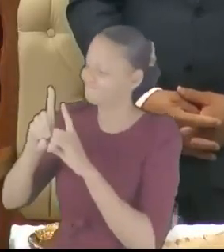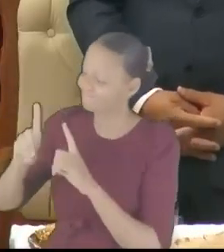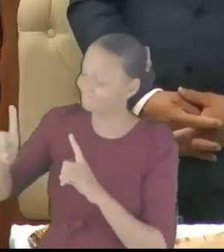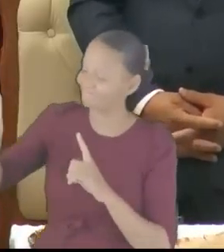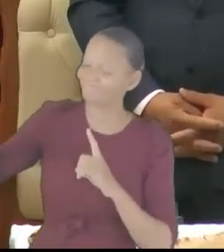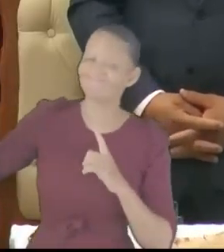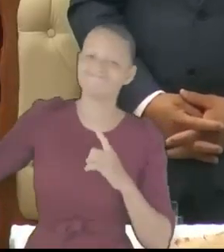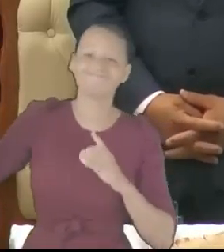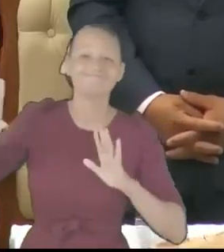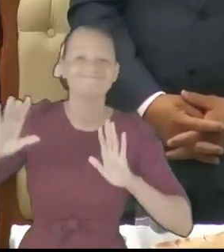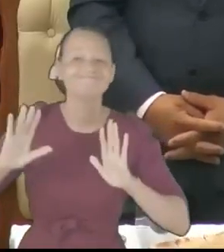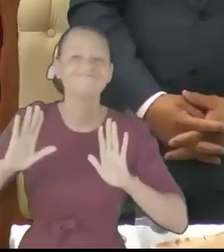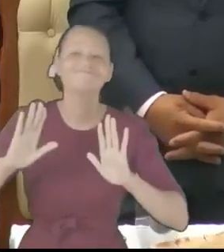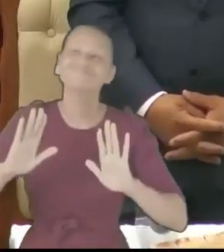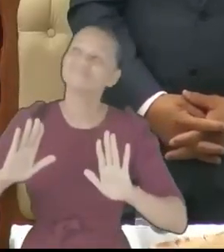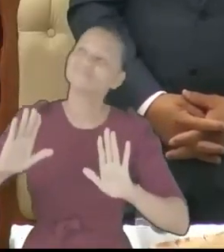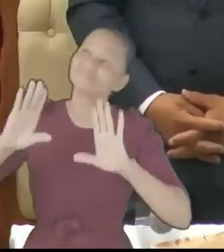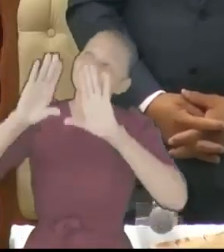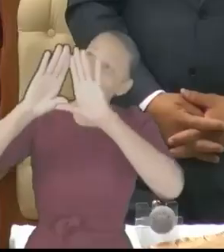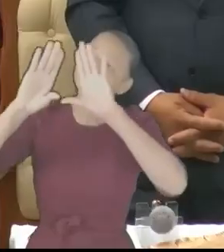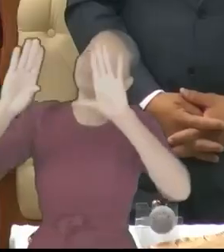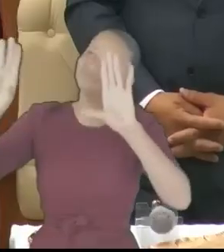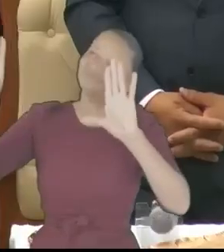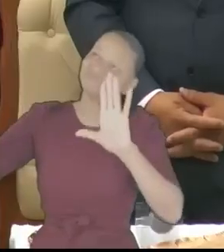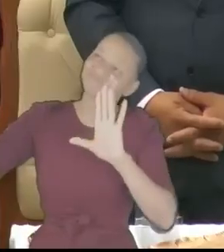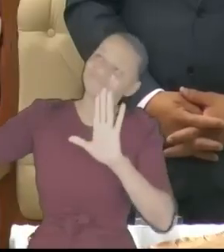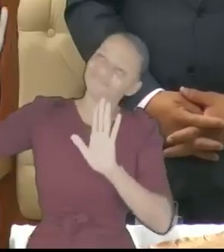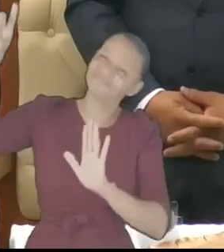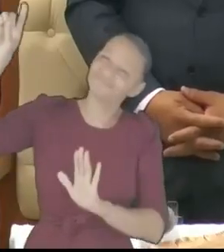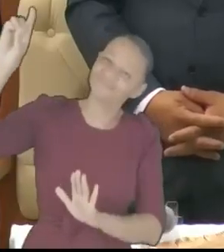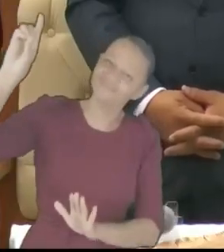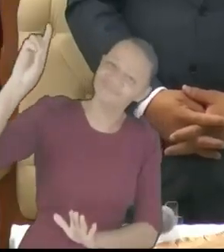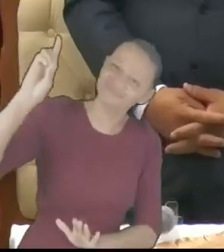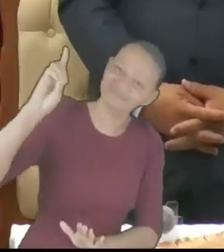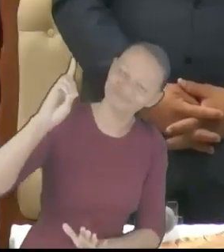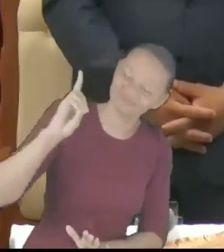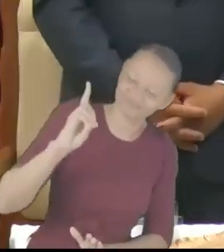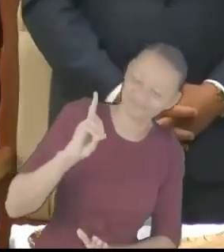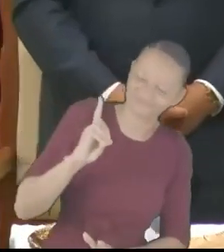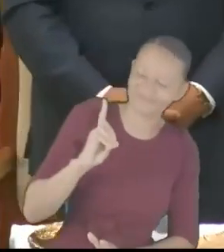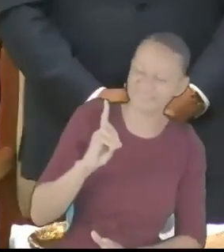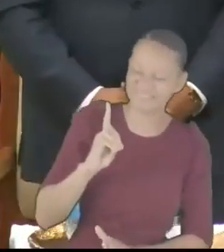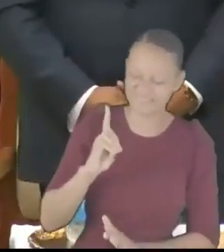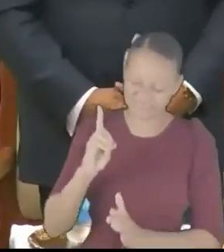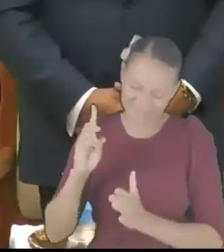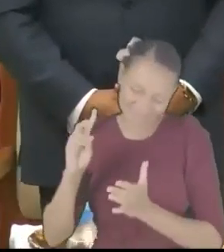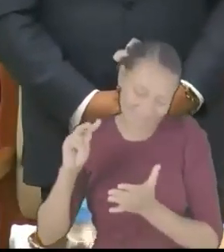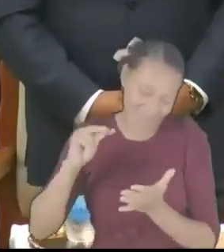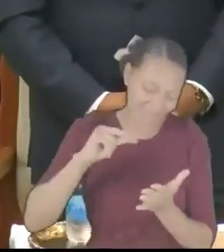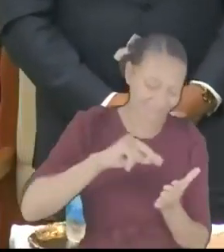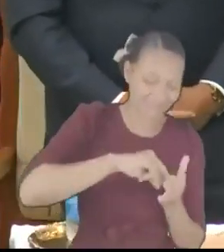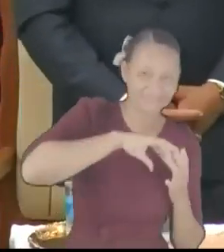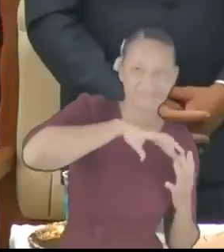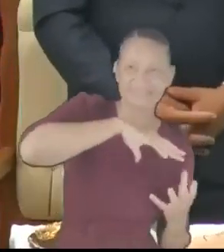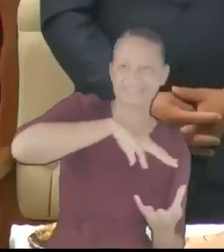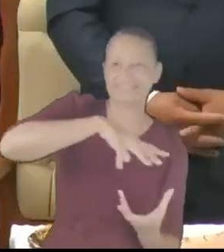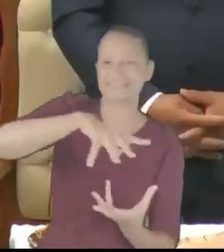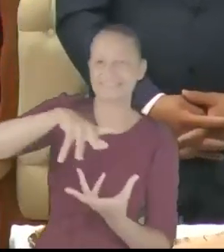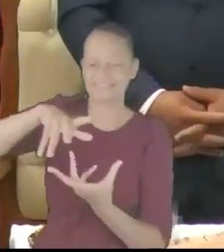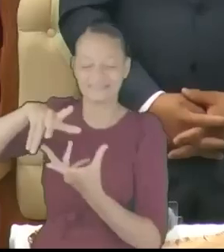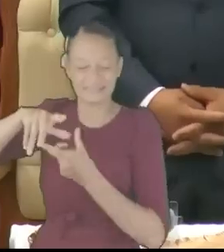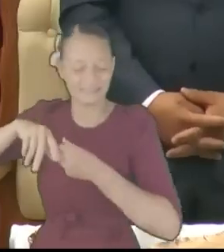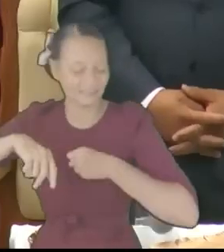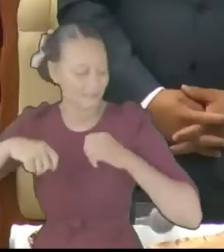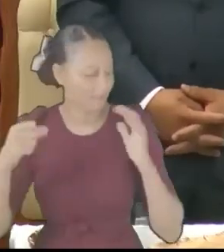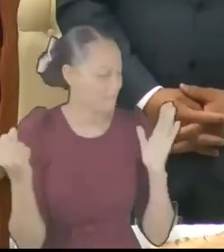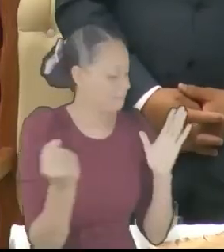Salvador. Mas do céu ele verteu, e seu sangue